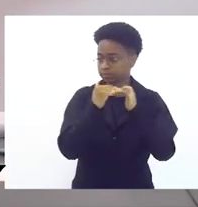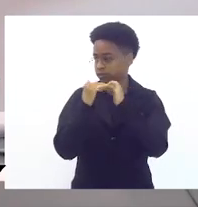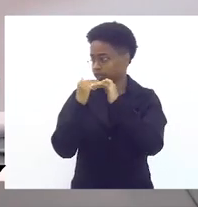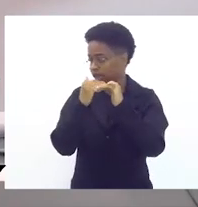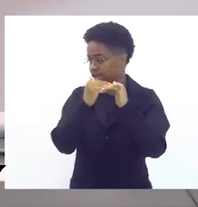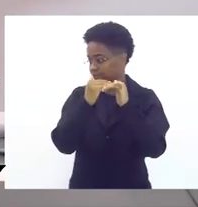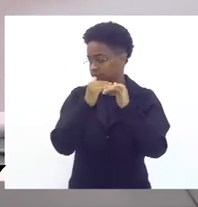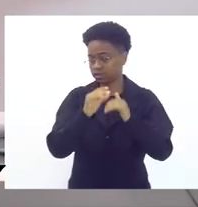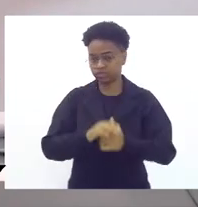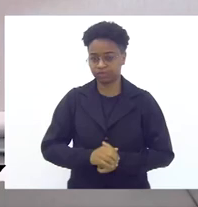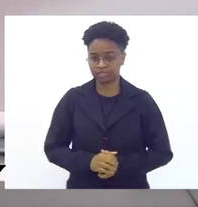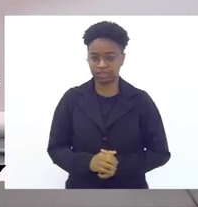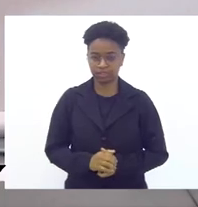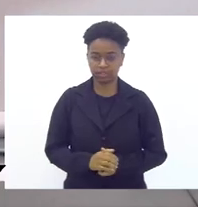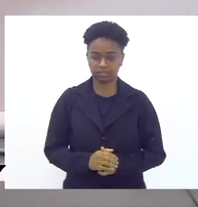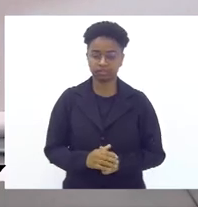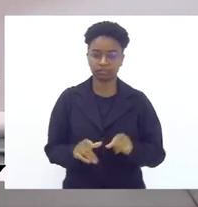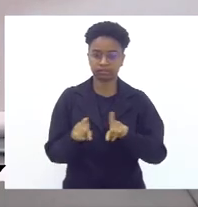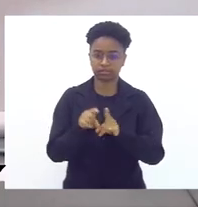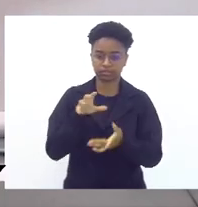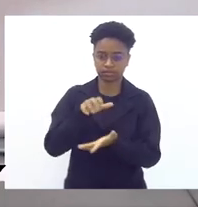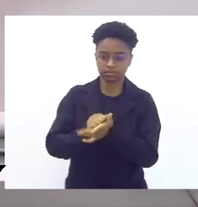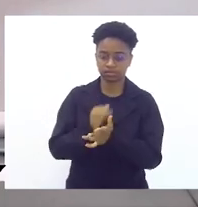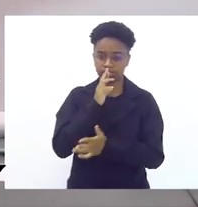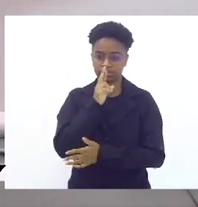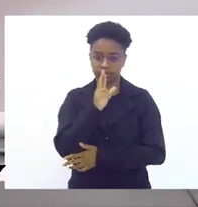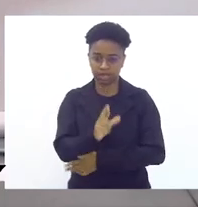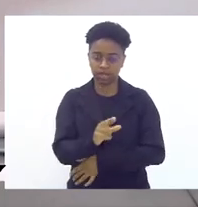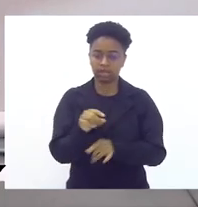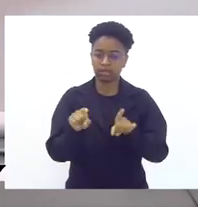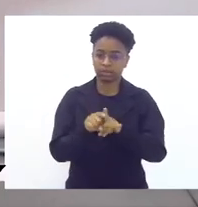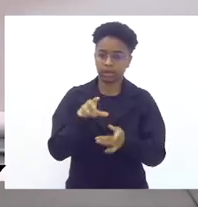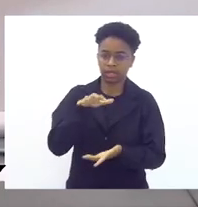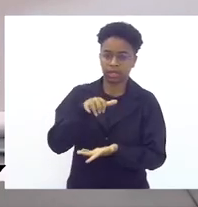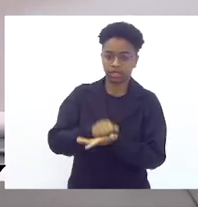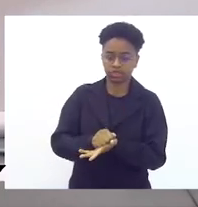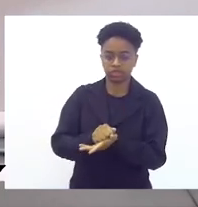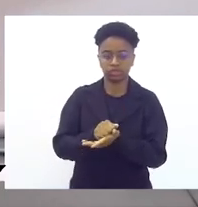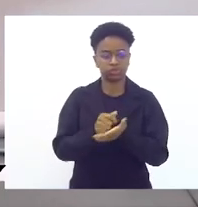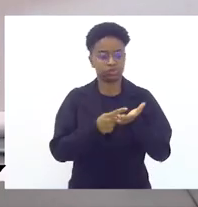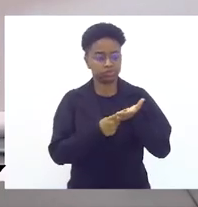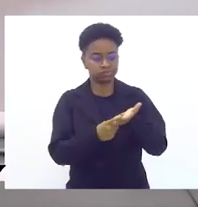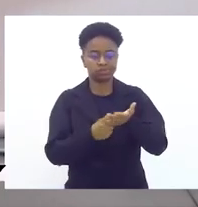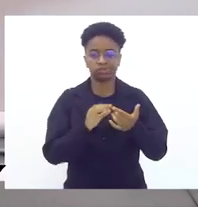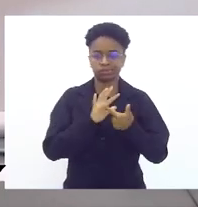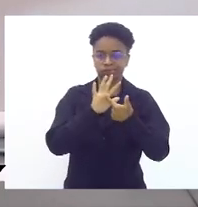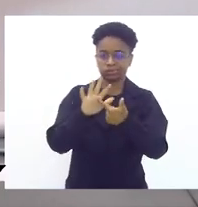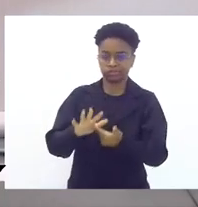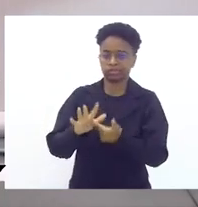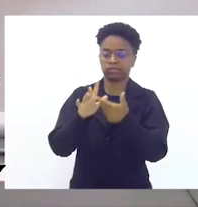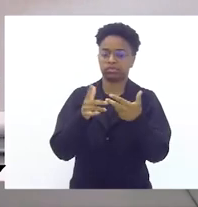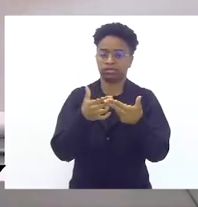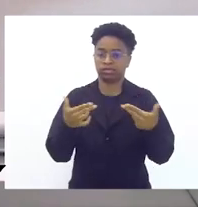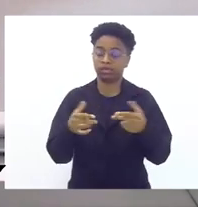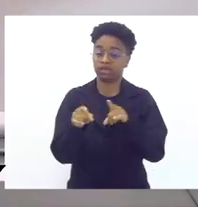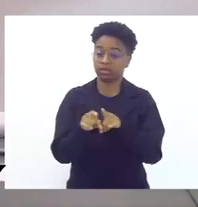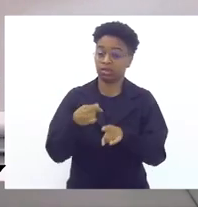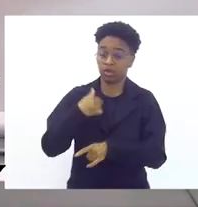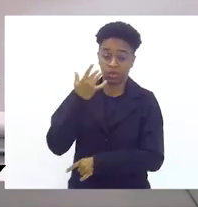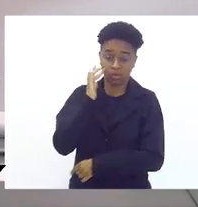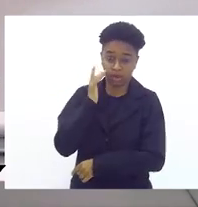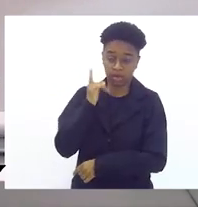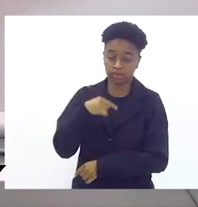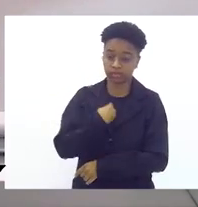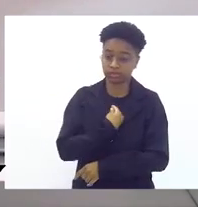registro de resposta da vítima de testemunho registro do grau de convencimento eu acho que Inclusive a gente podia conversar